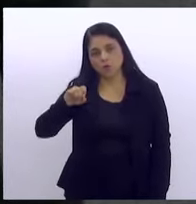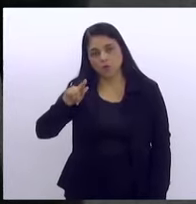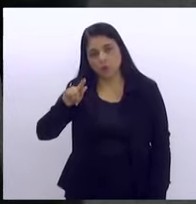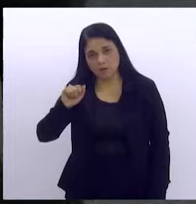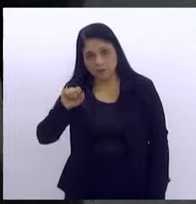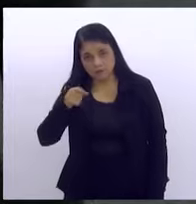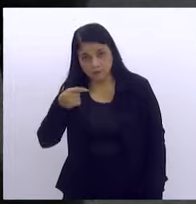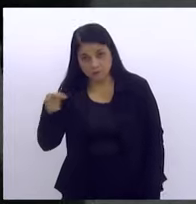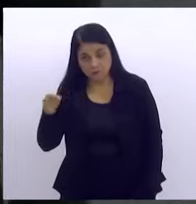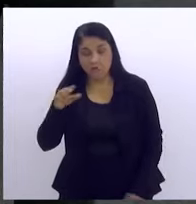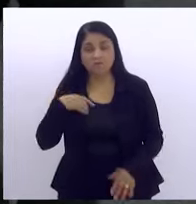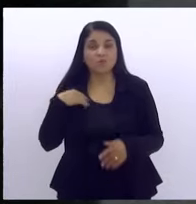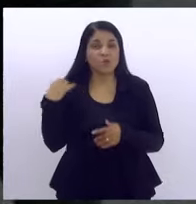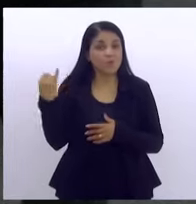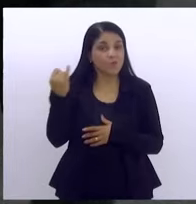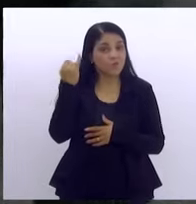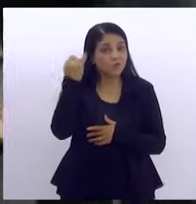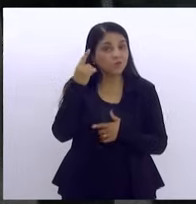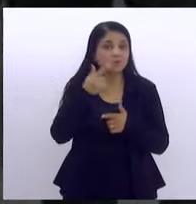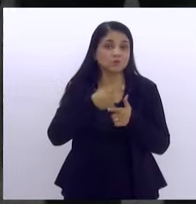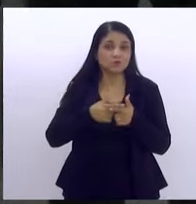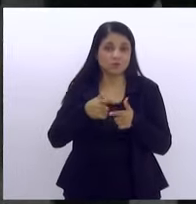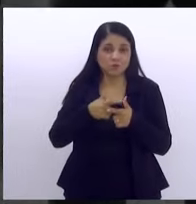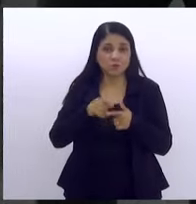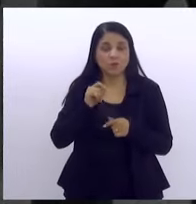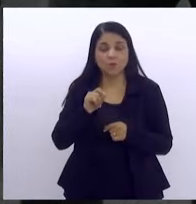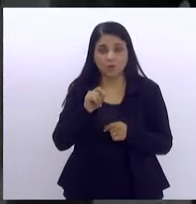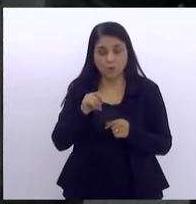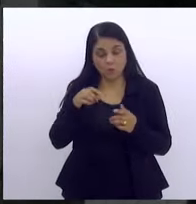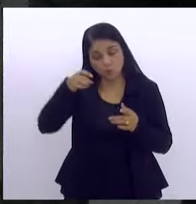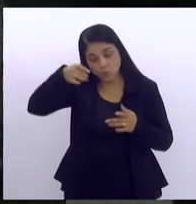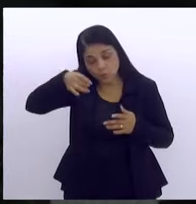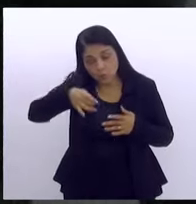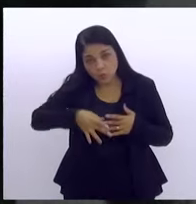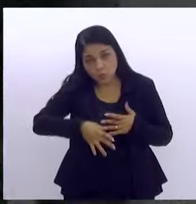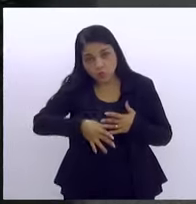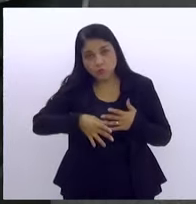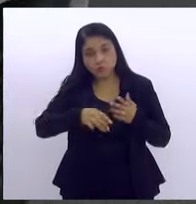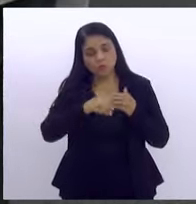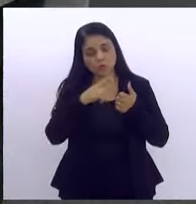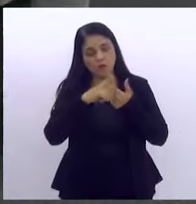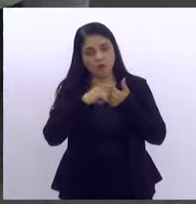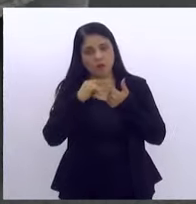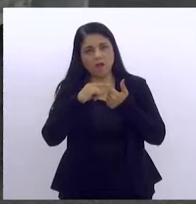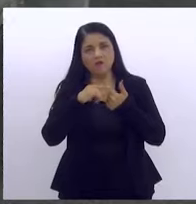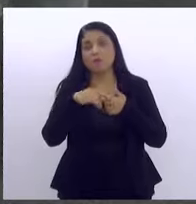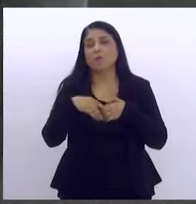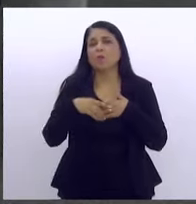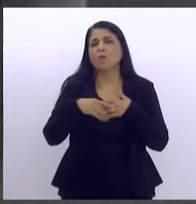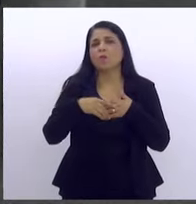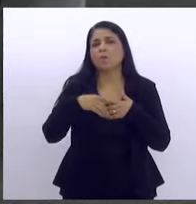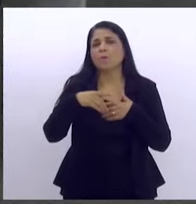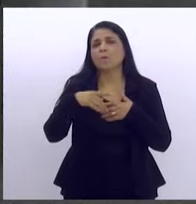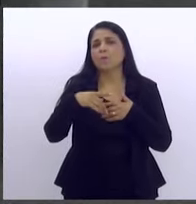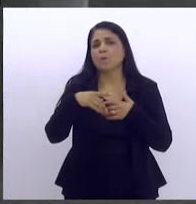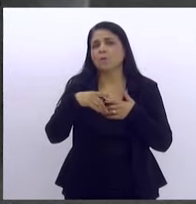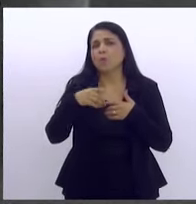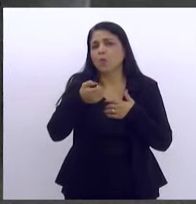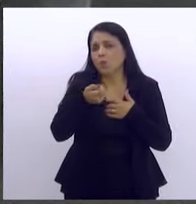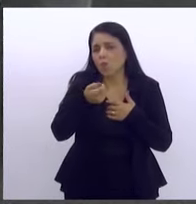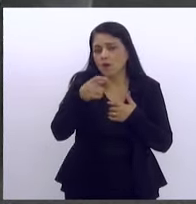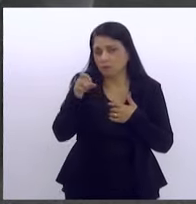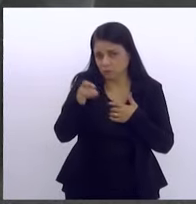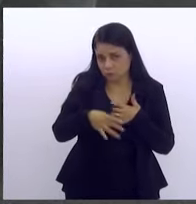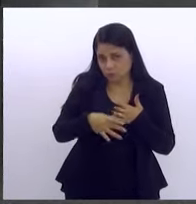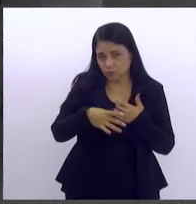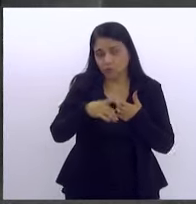de fundo e muito importante, que é o último... o penúltimo artigo do projeto de lei,